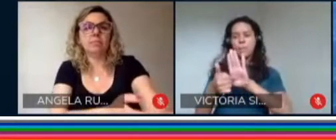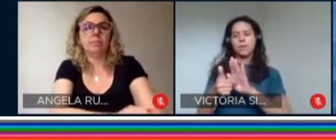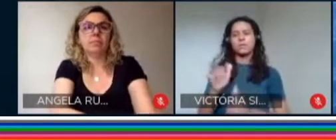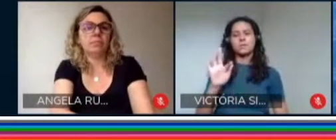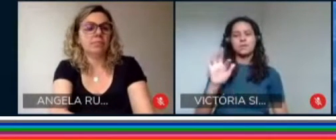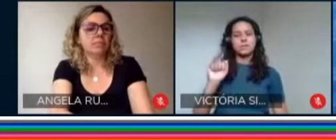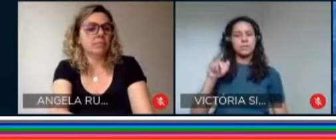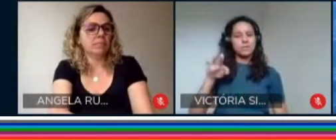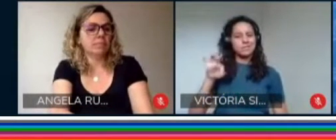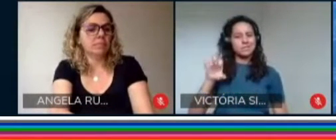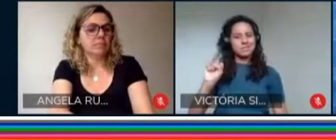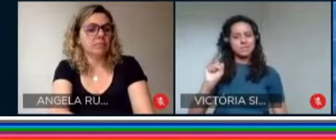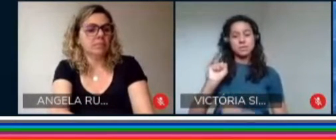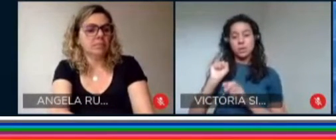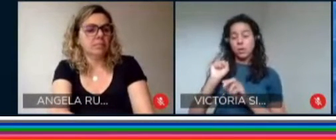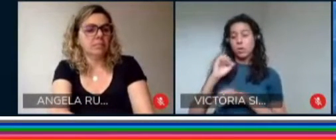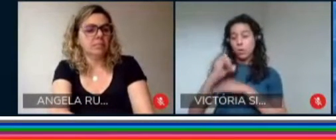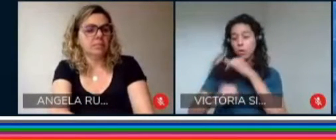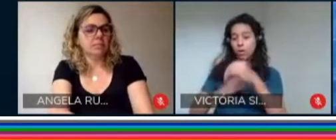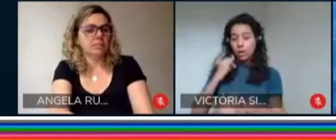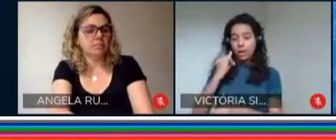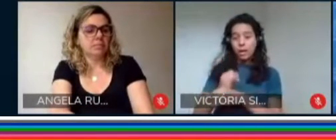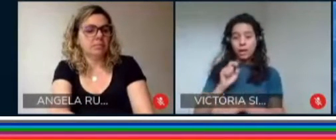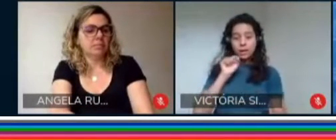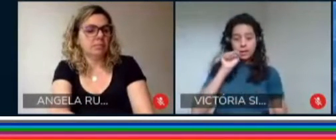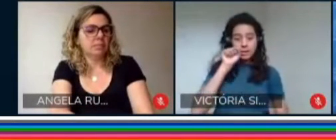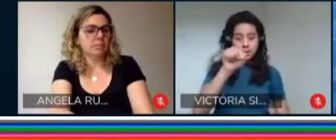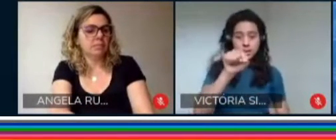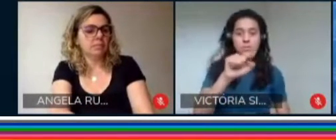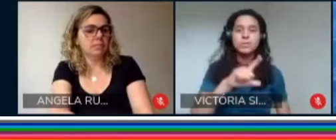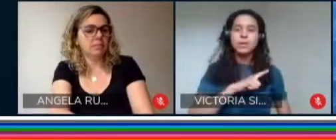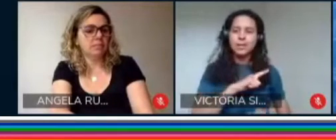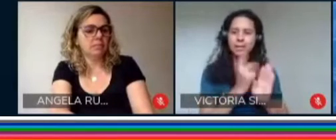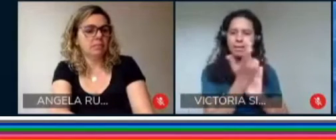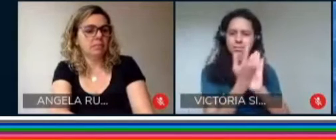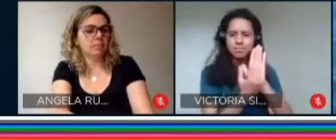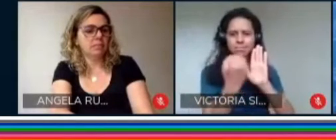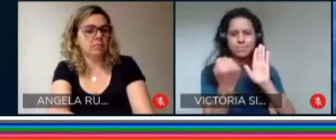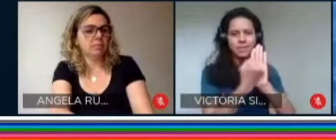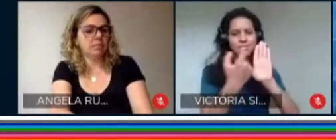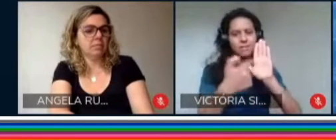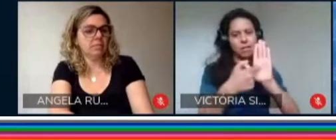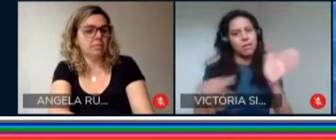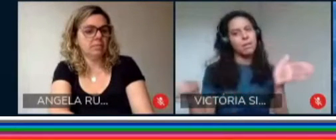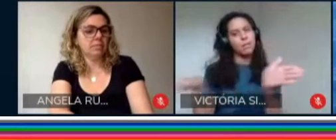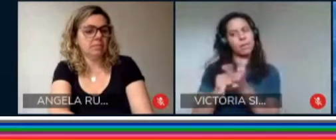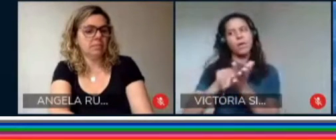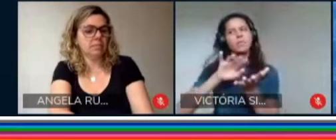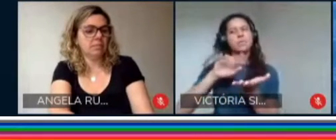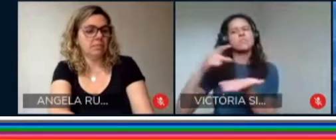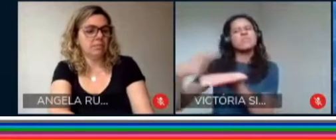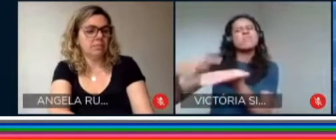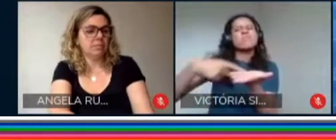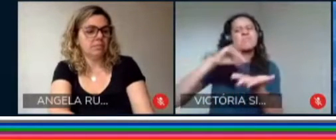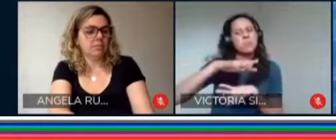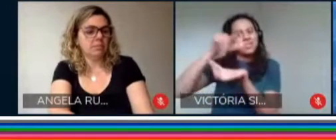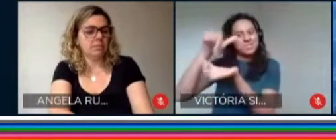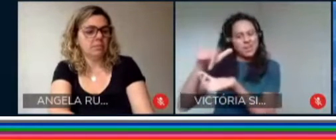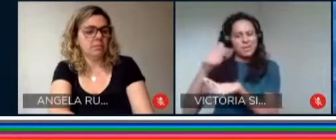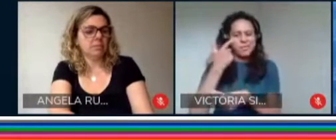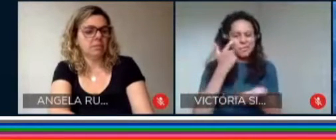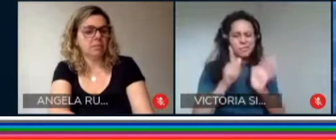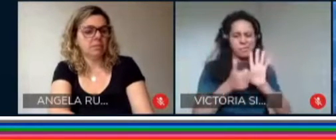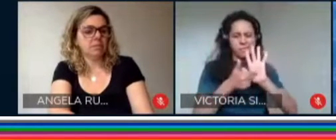dizer coisas específicas em ciência, né, não foi uma invenção da URGS, isso é mundial. E, por exemplo, esse